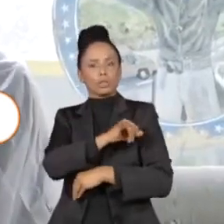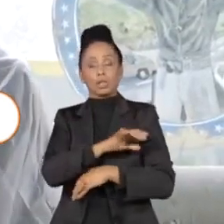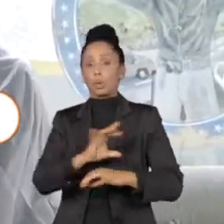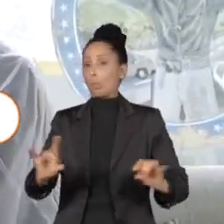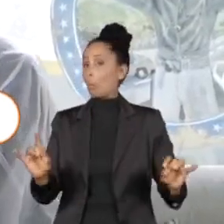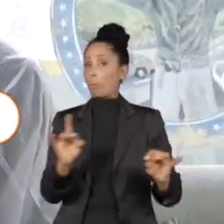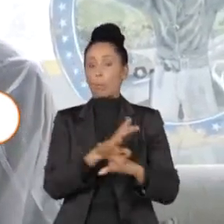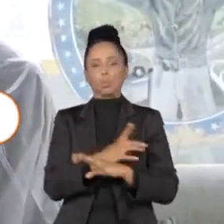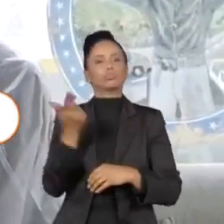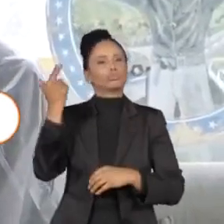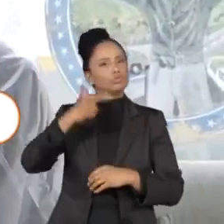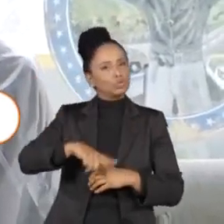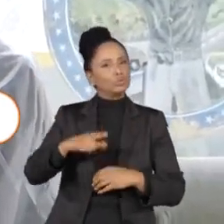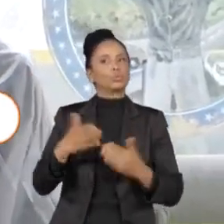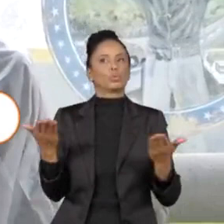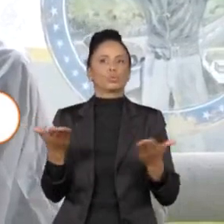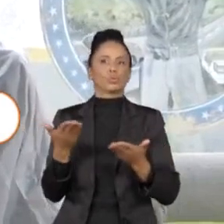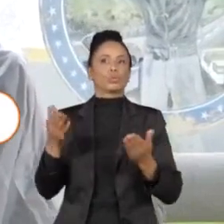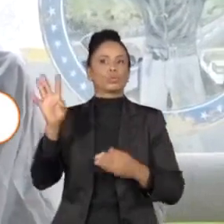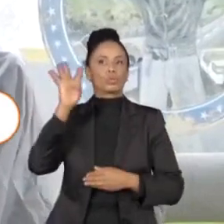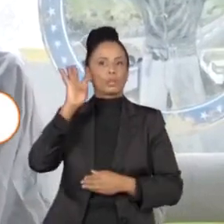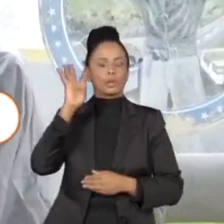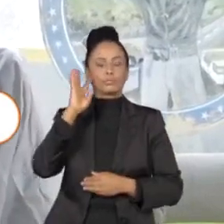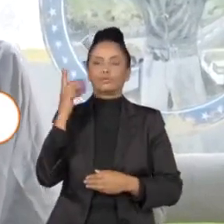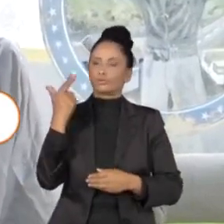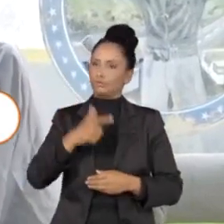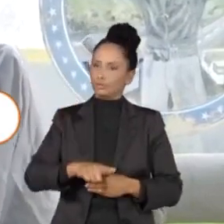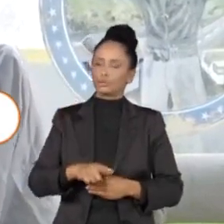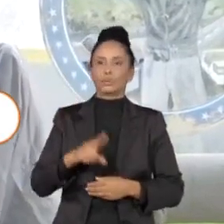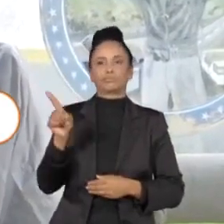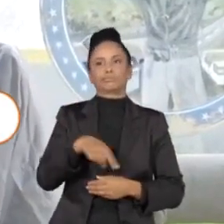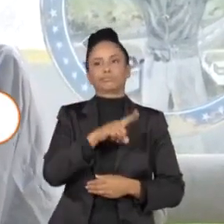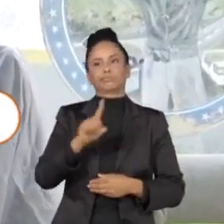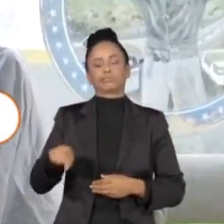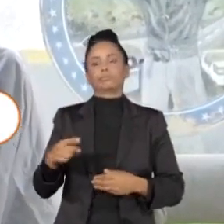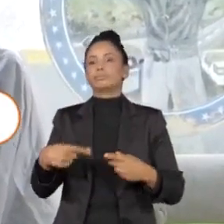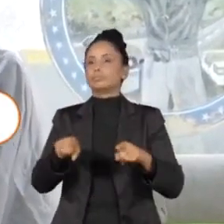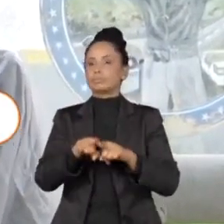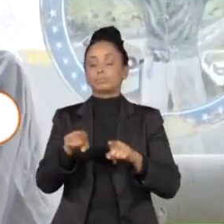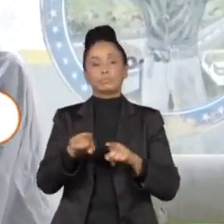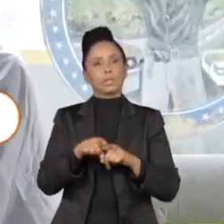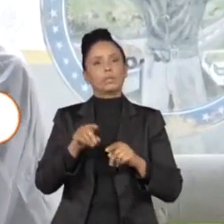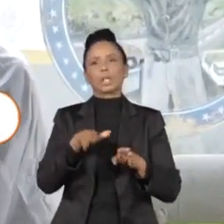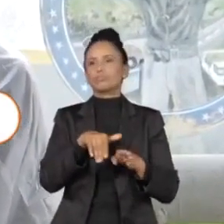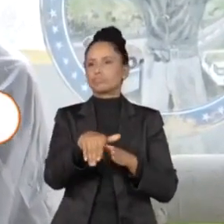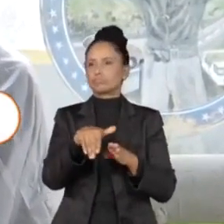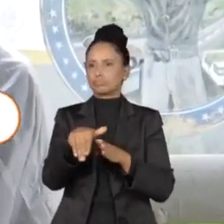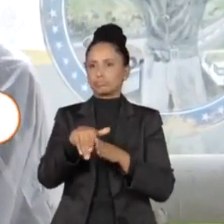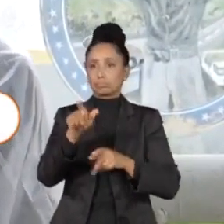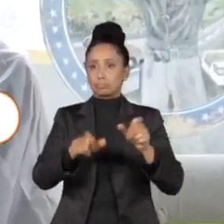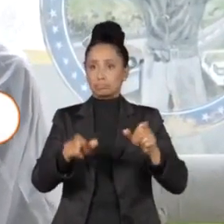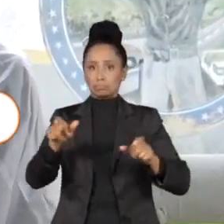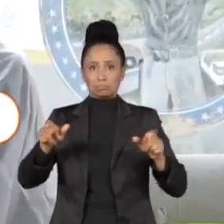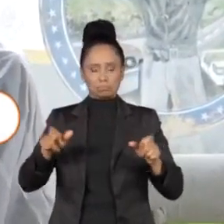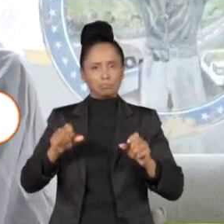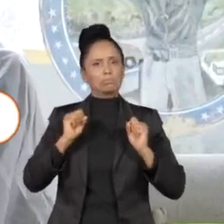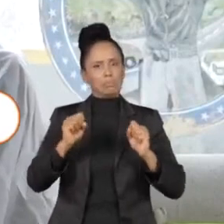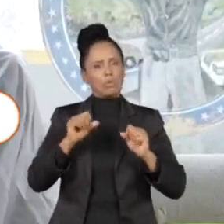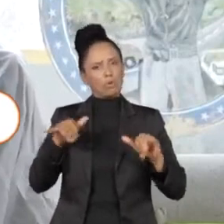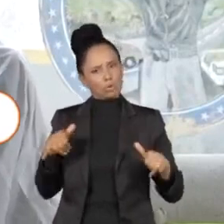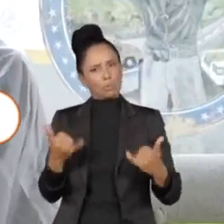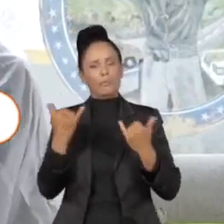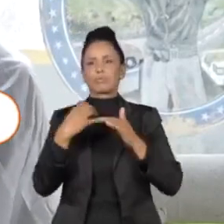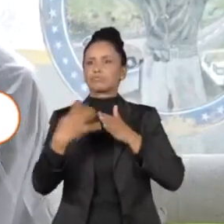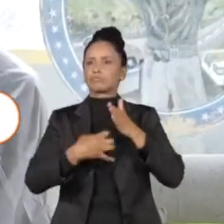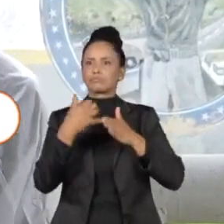aí a acontecer na manhã desta quarta-feira, mas a recomendação é de que os clientes, os passageiros, entrem em contato com as empresas